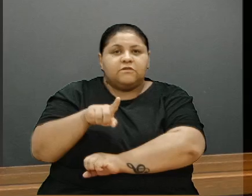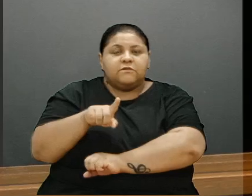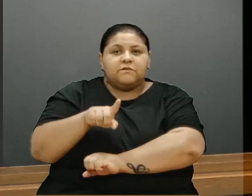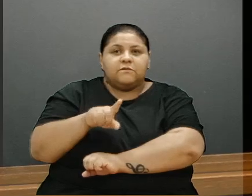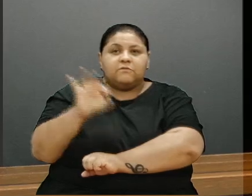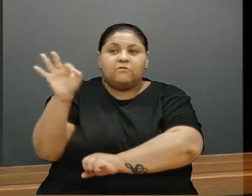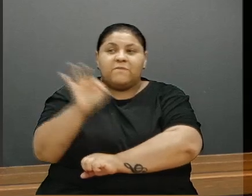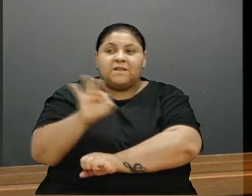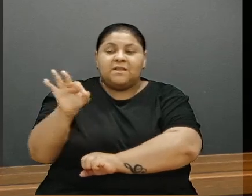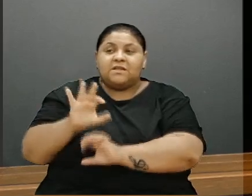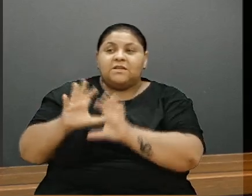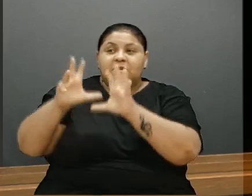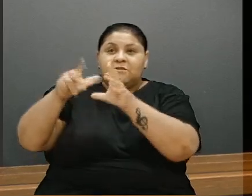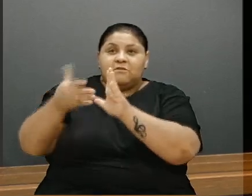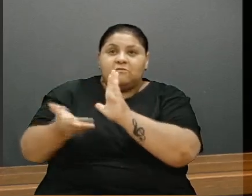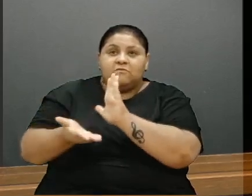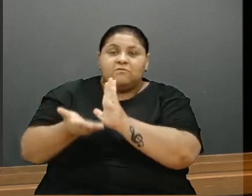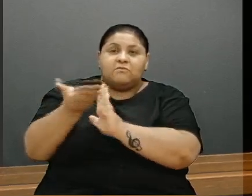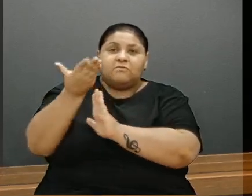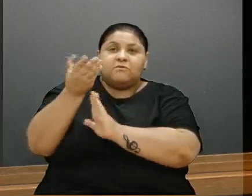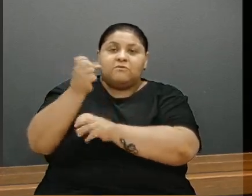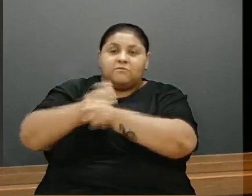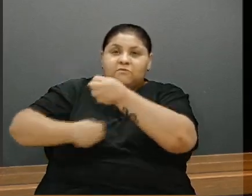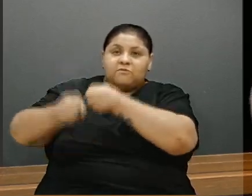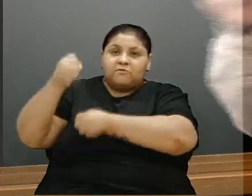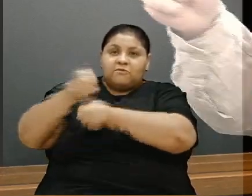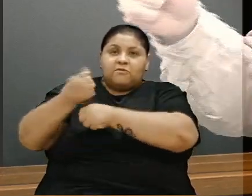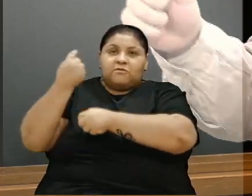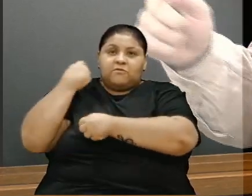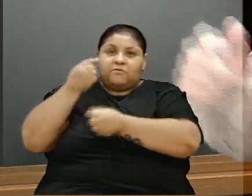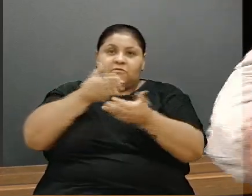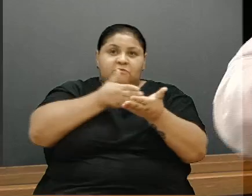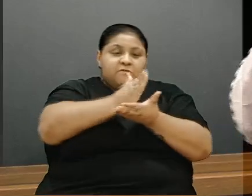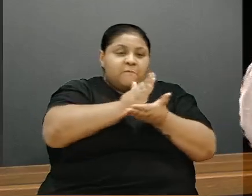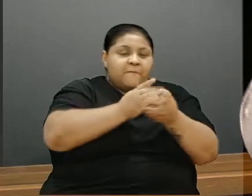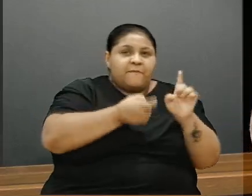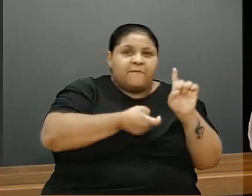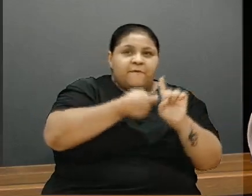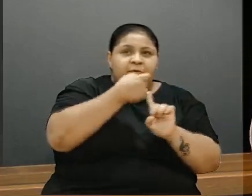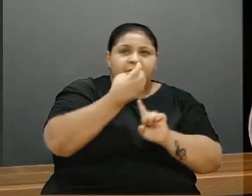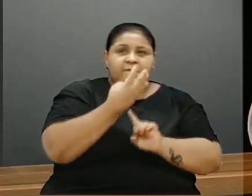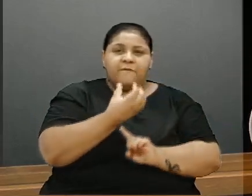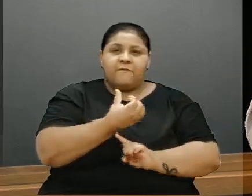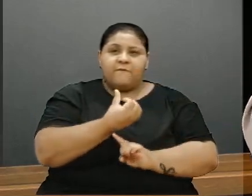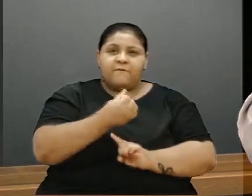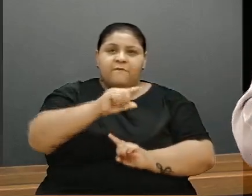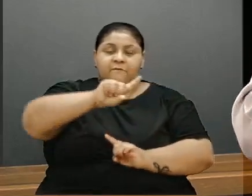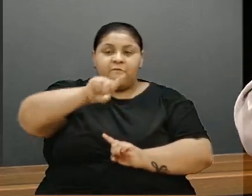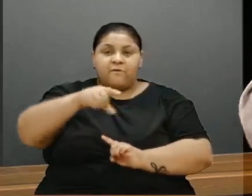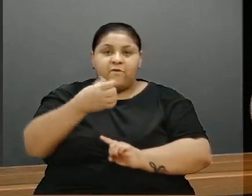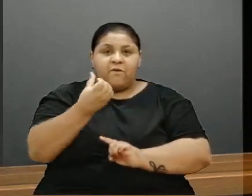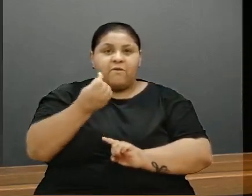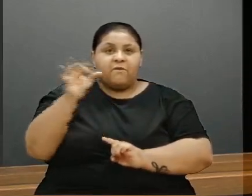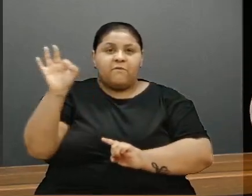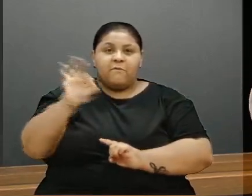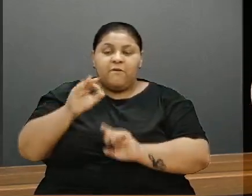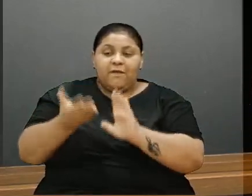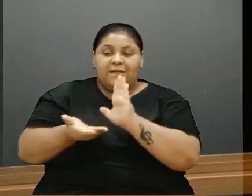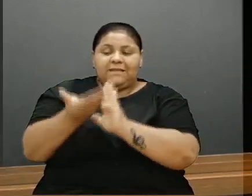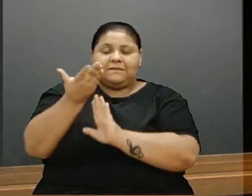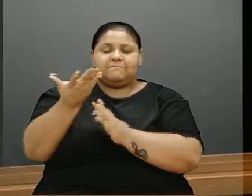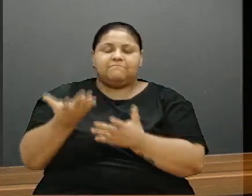taxa total de crescimento no ano passado, entre as médias dos meses, em 6,6% de crescimento na